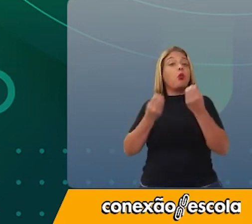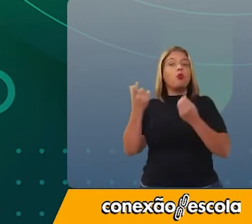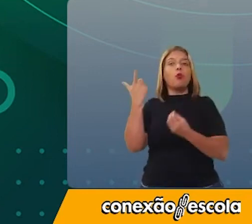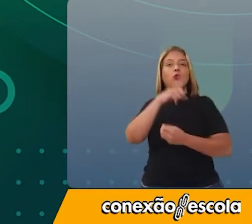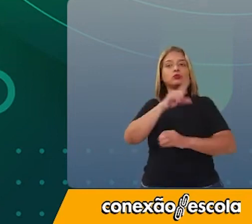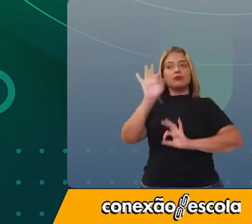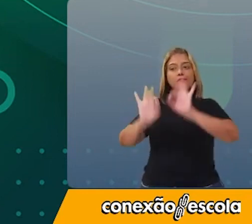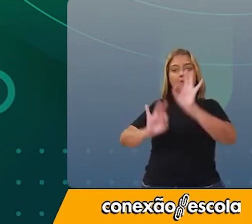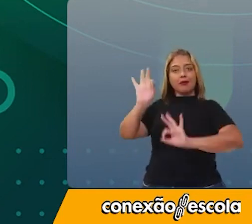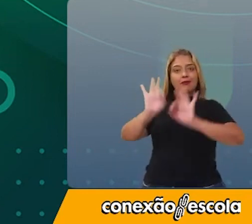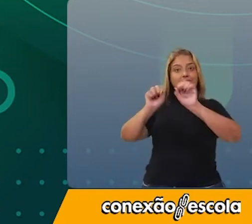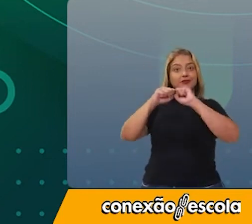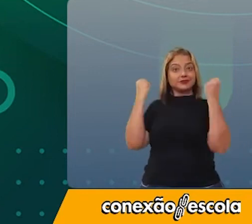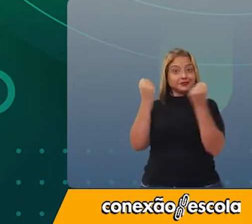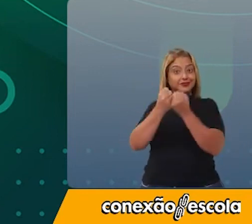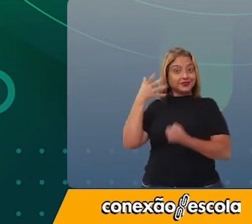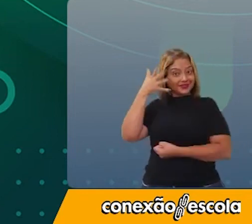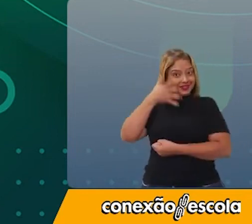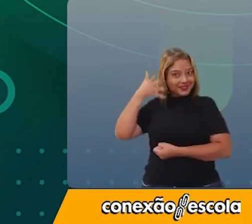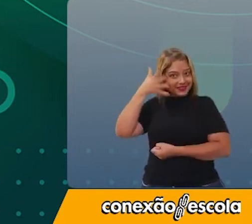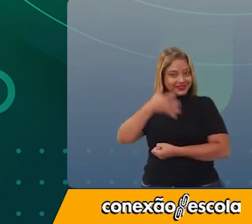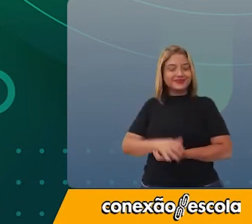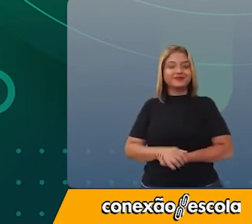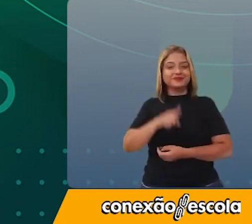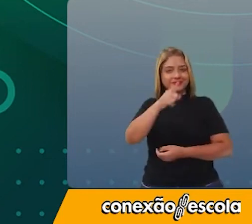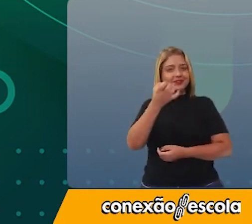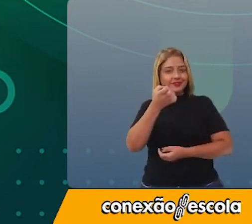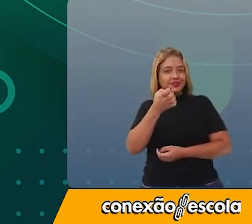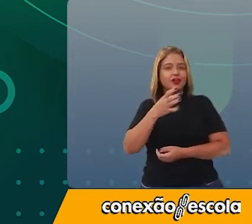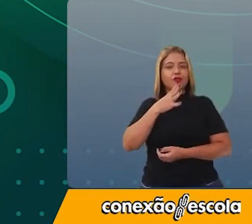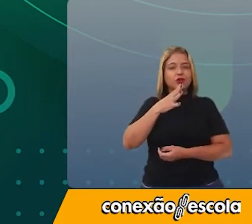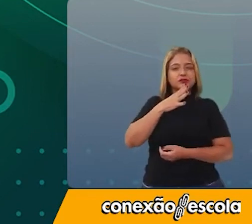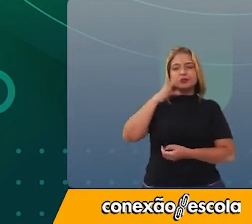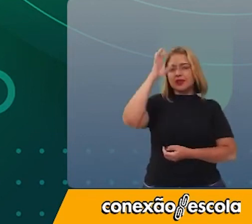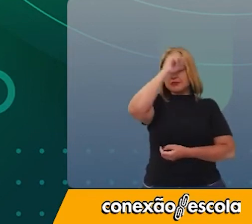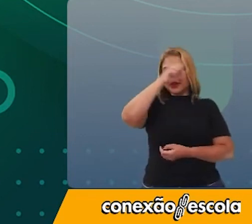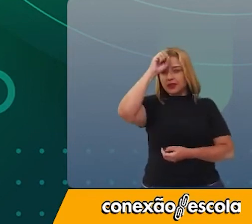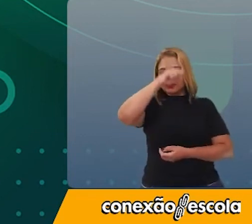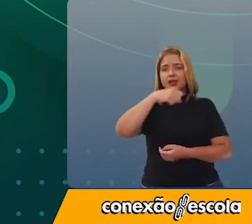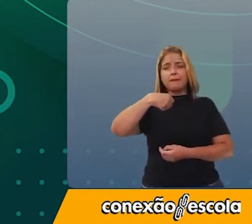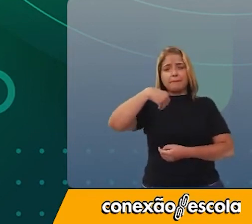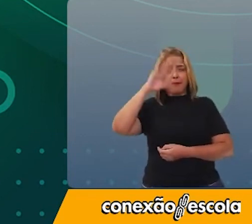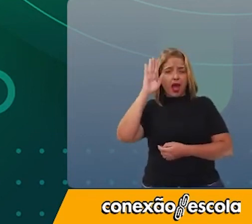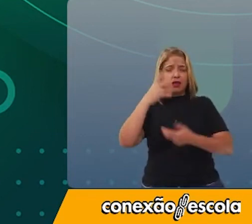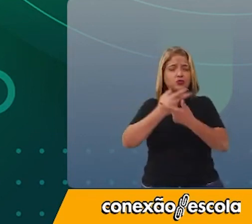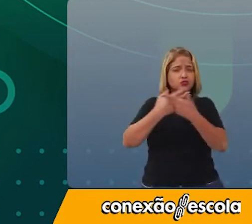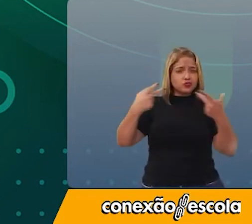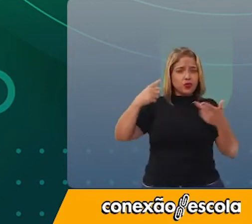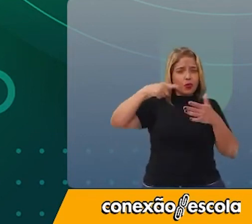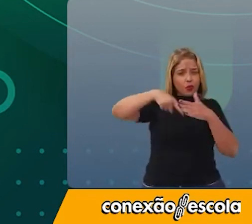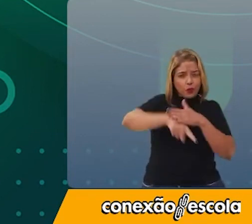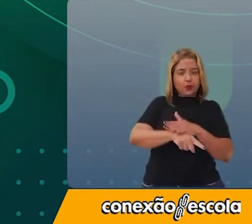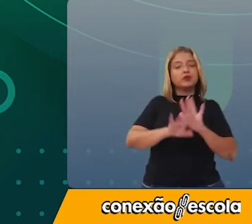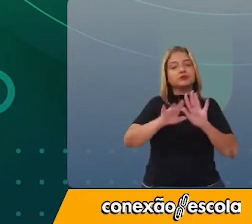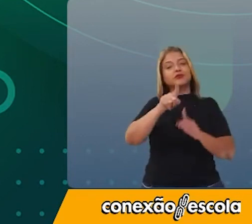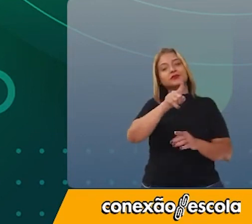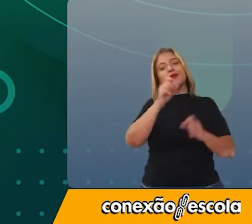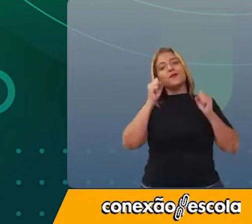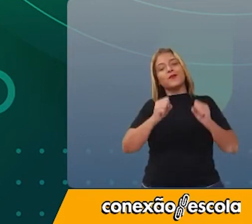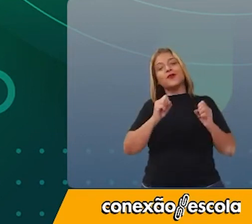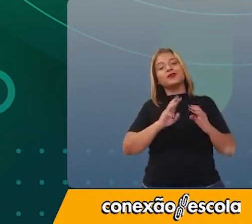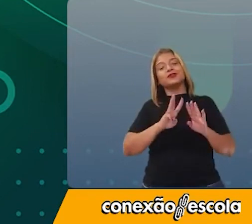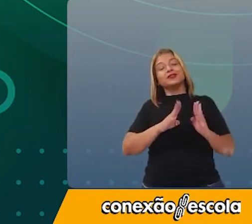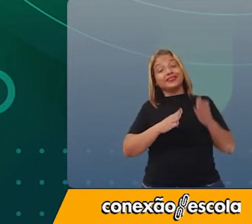escolar. Então, quer aprofundar mais seus conhecimentos a respeito desses gêneros? Acesse o portal Conexão